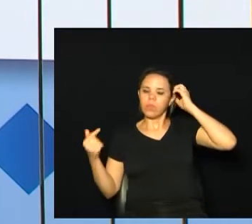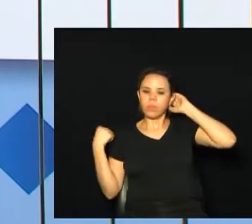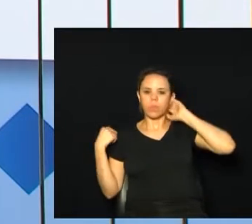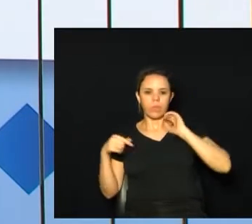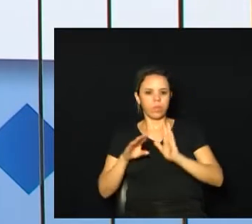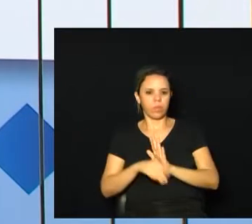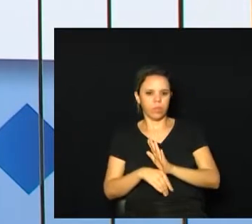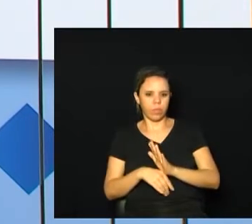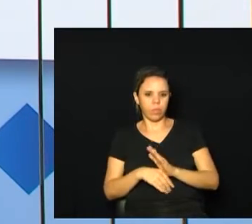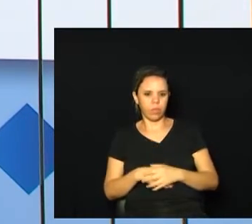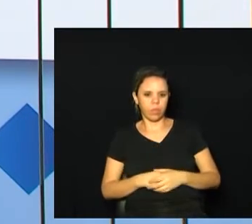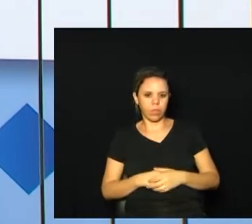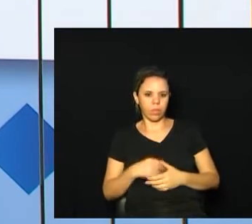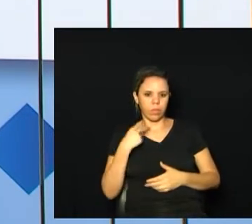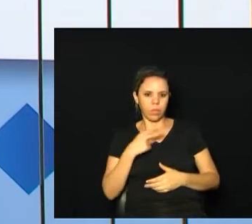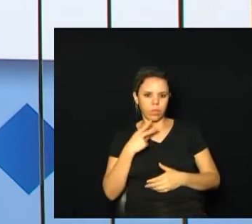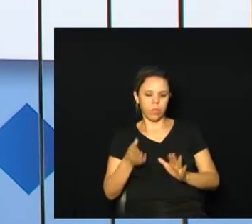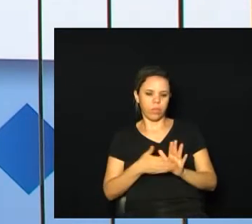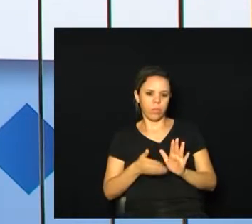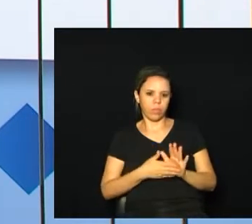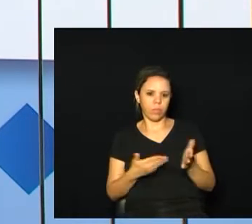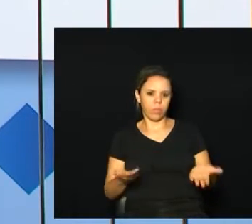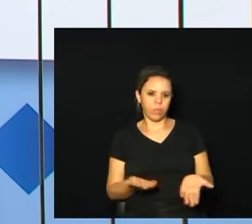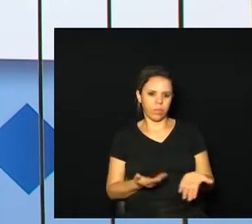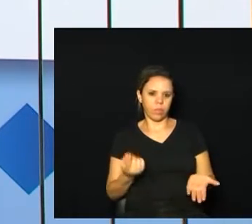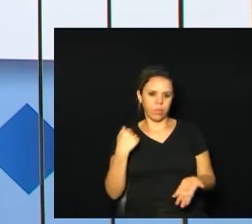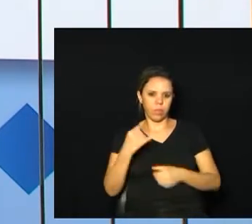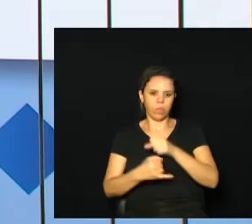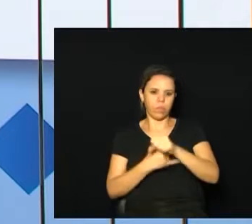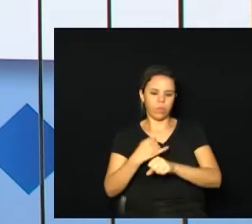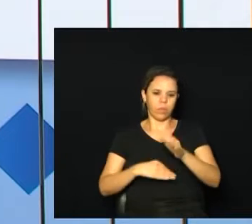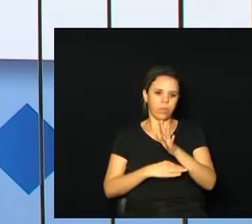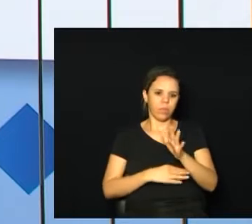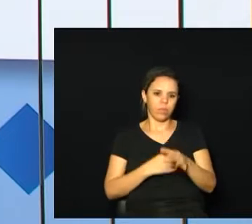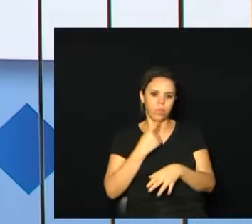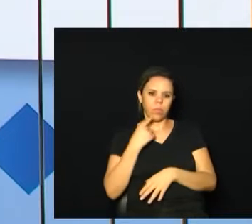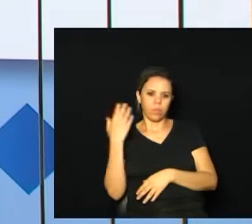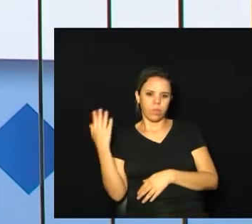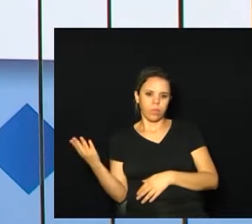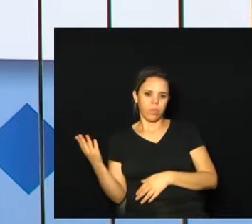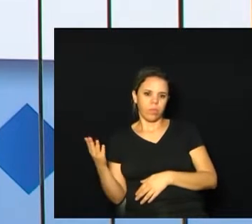foi retirada pelo vereador propositor. E lá no site da Câmara, que é o